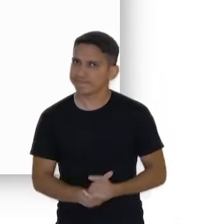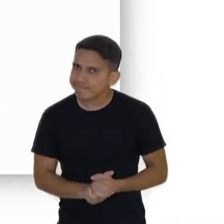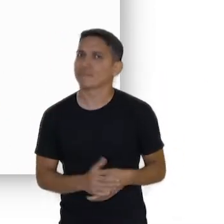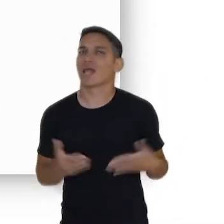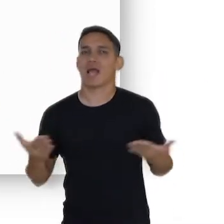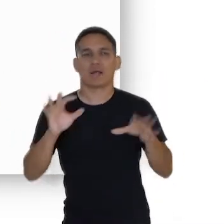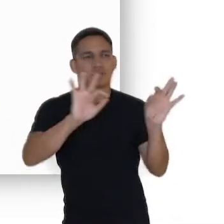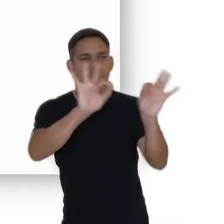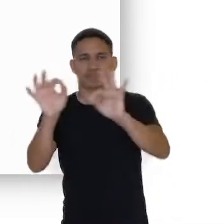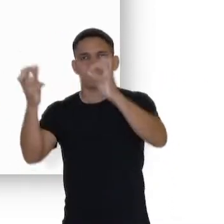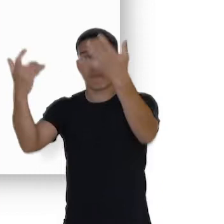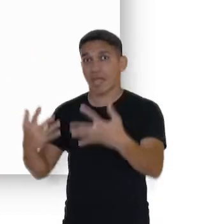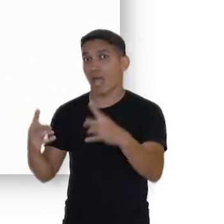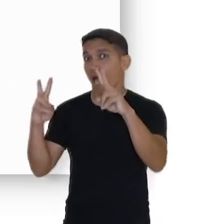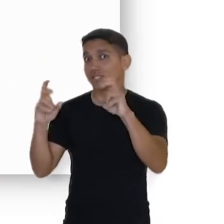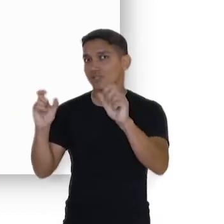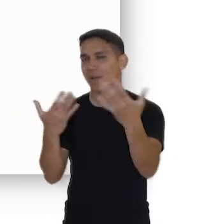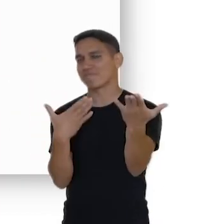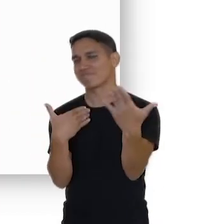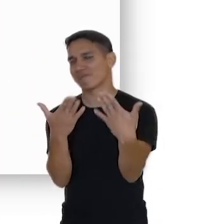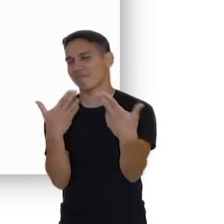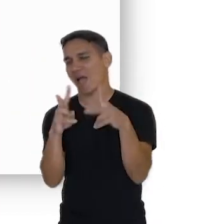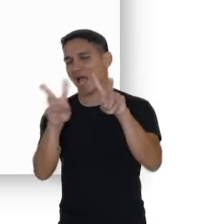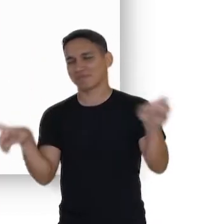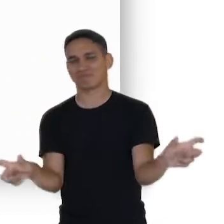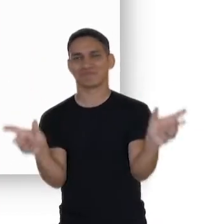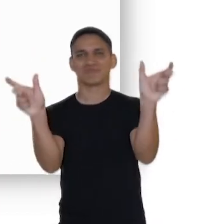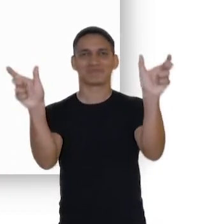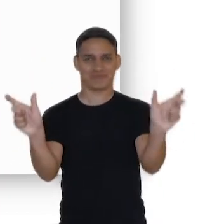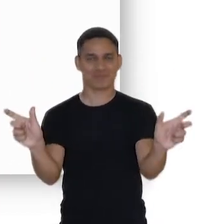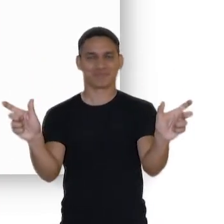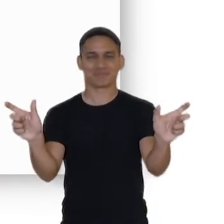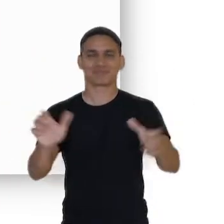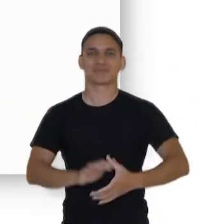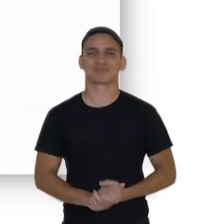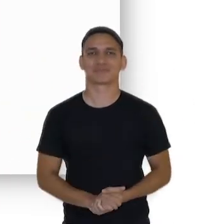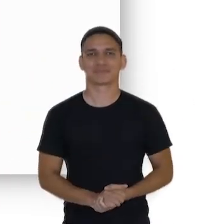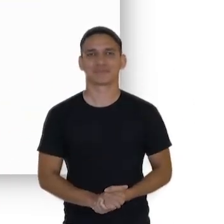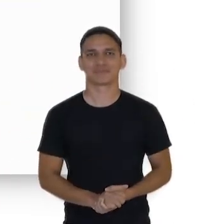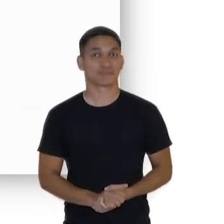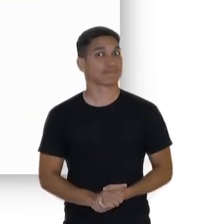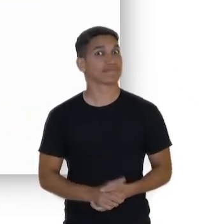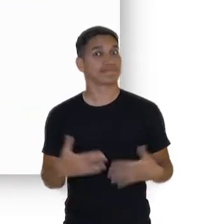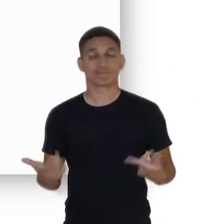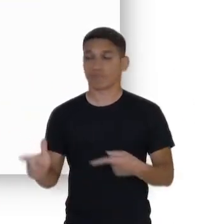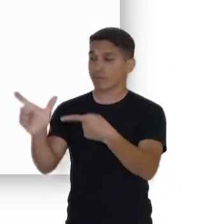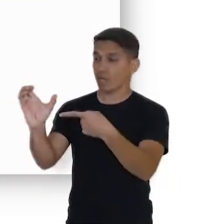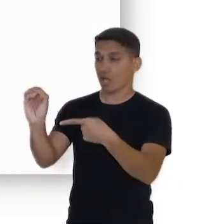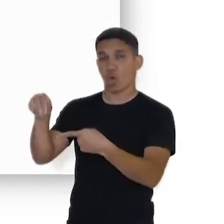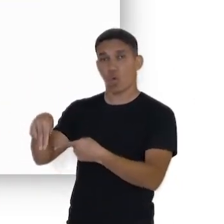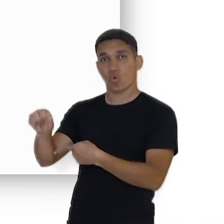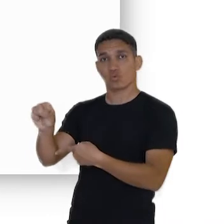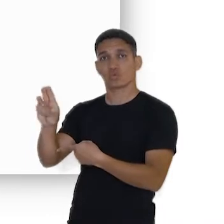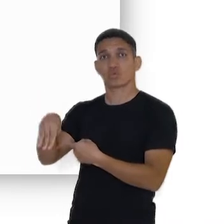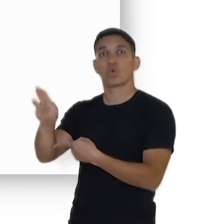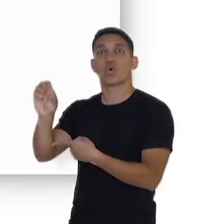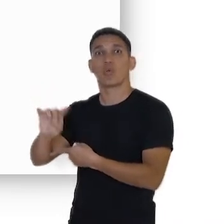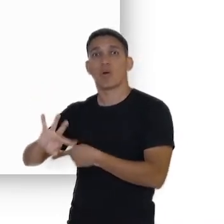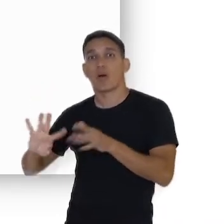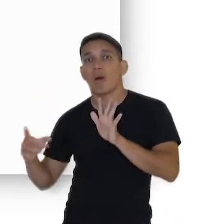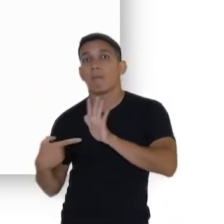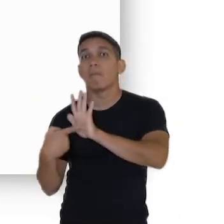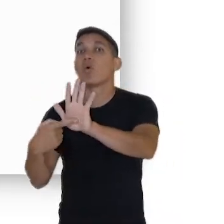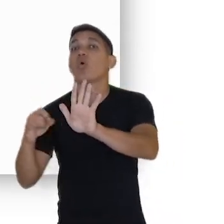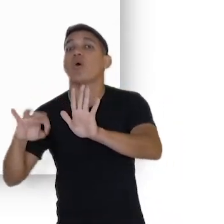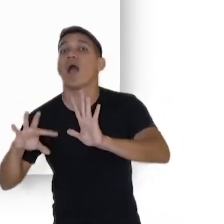diferença? Nesta aula, vamos conversar sobre consumo e consumismo. O consumo se caracteriza